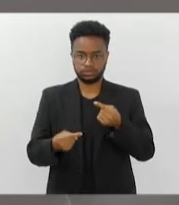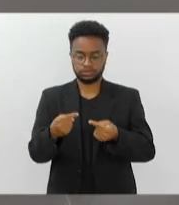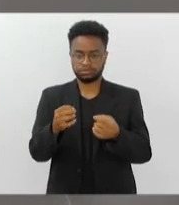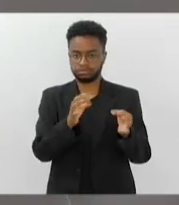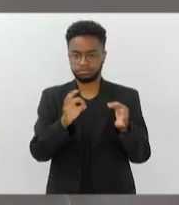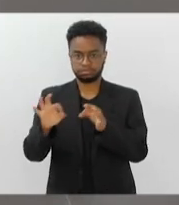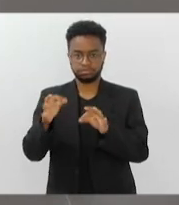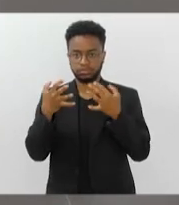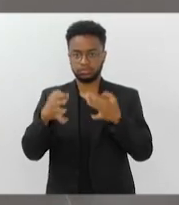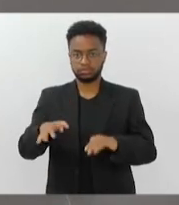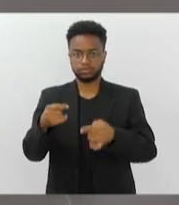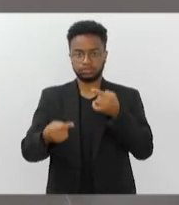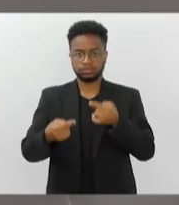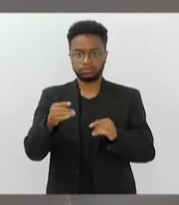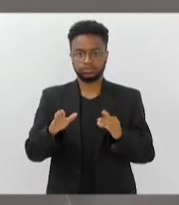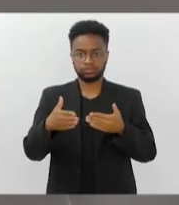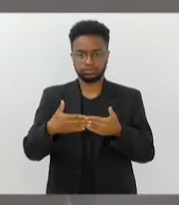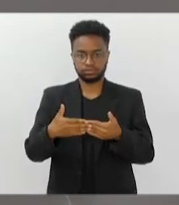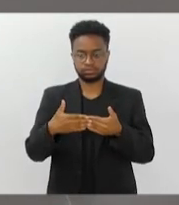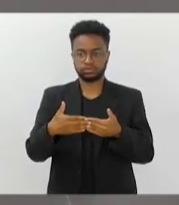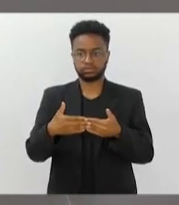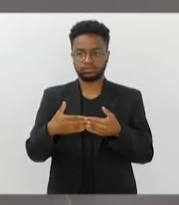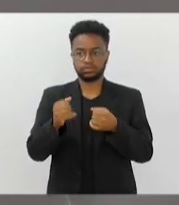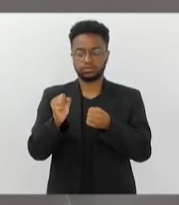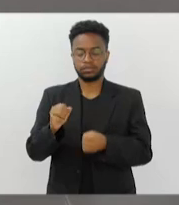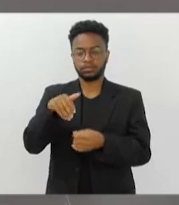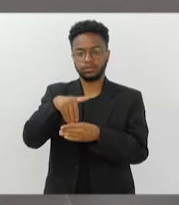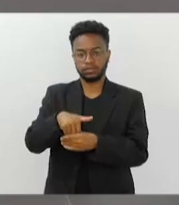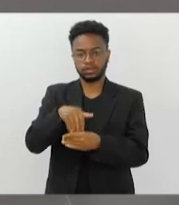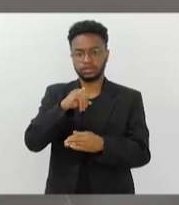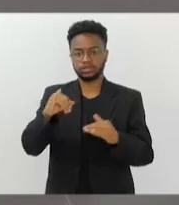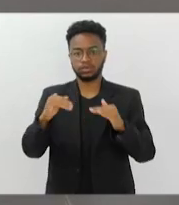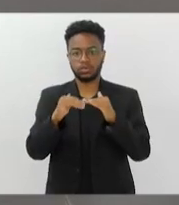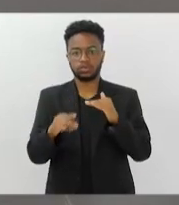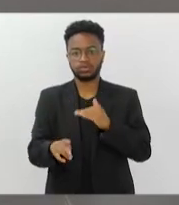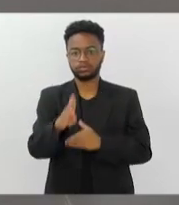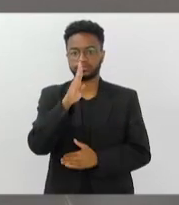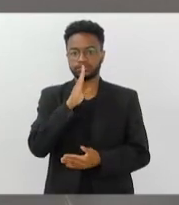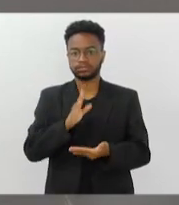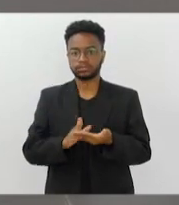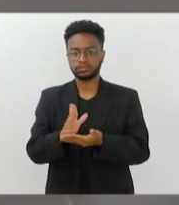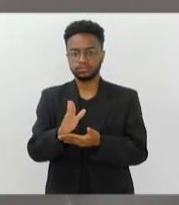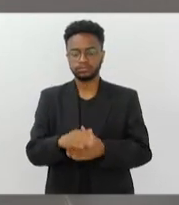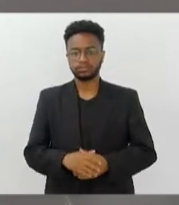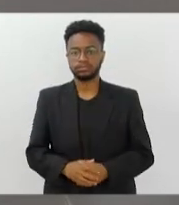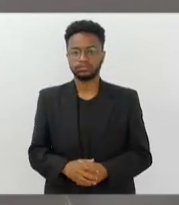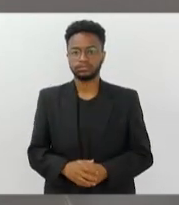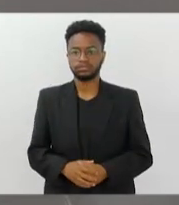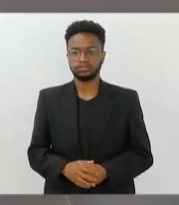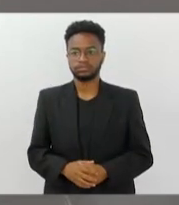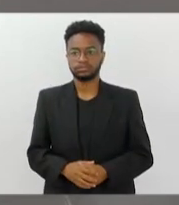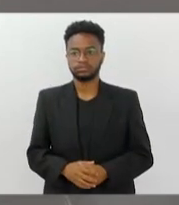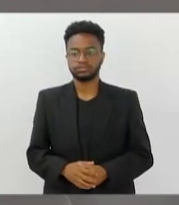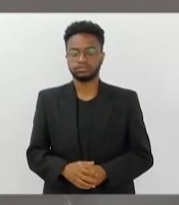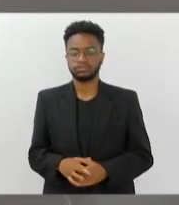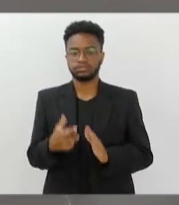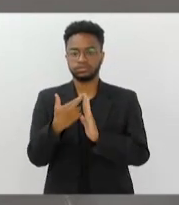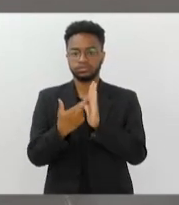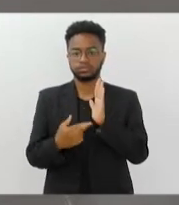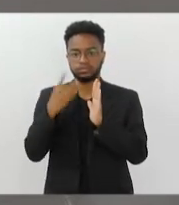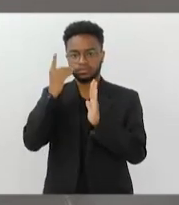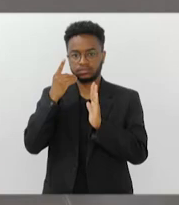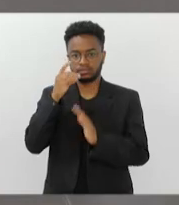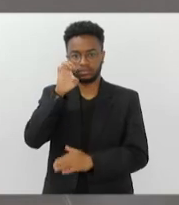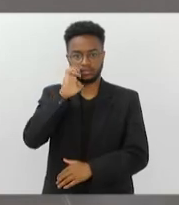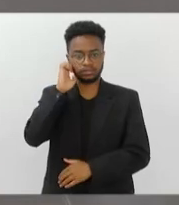Não havendo que era discutir, encerrada a discussão. Em votação, os senhores que acordam permaneçam como estão, aprovados. Relatoria da